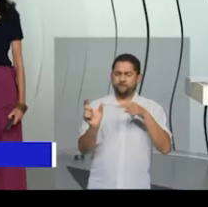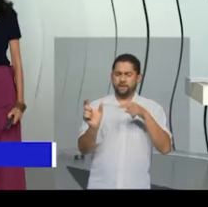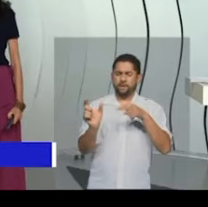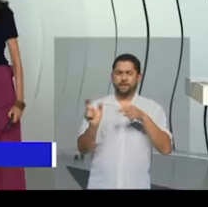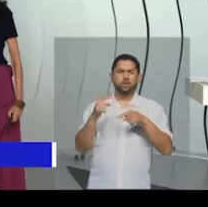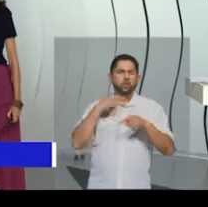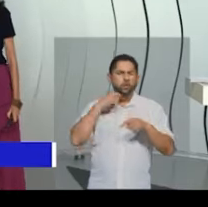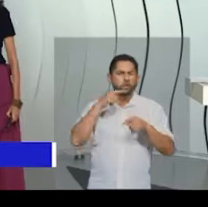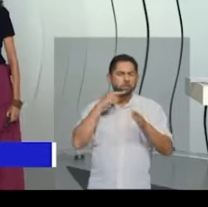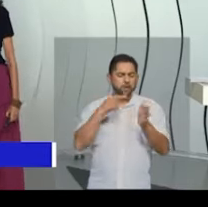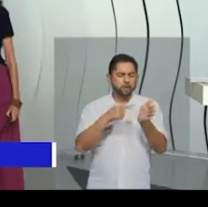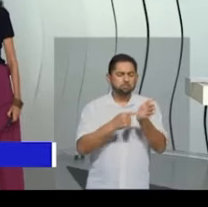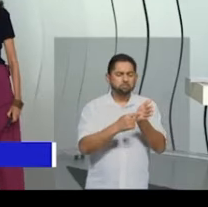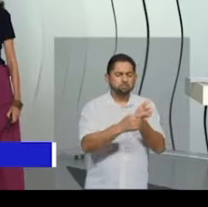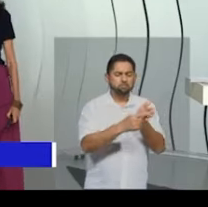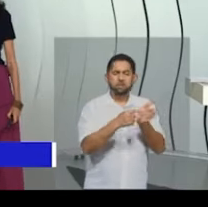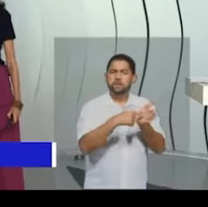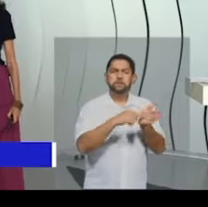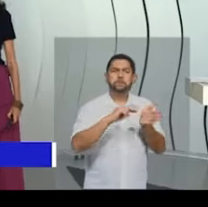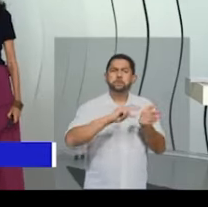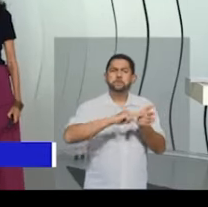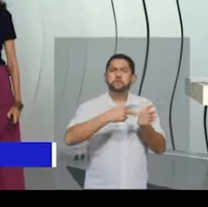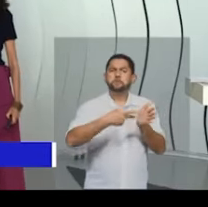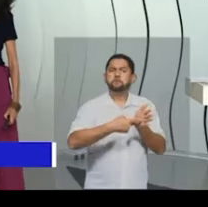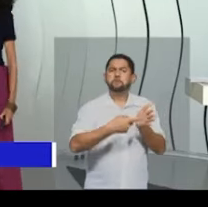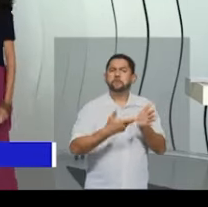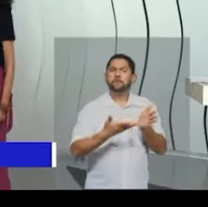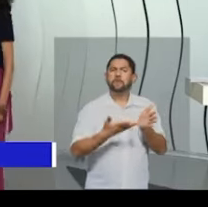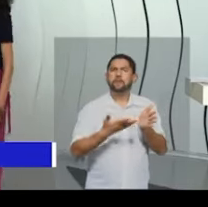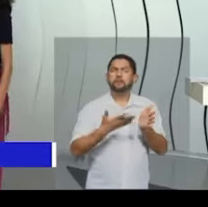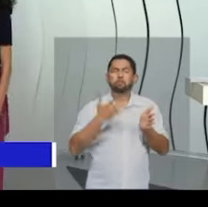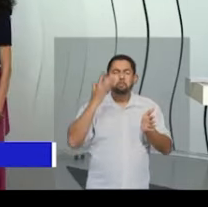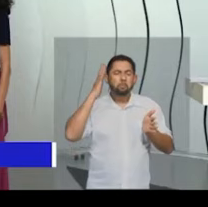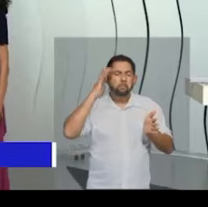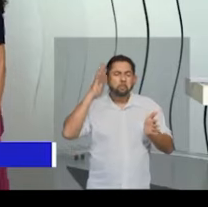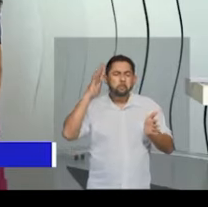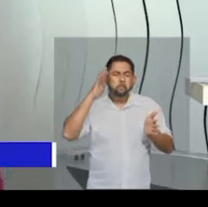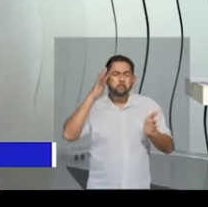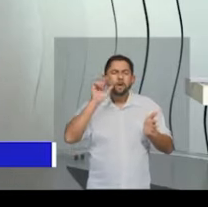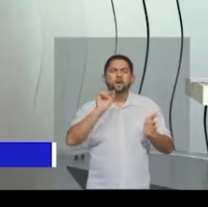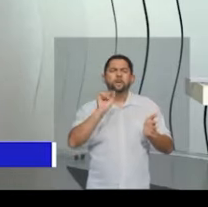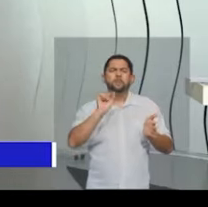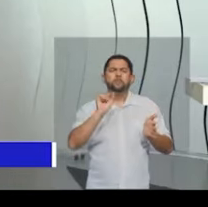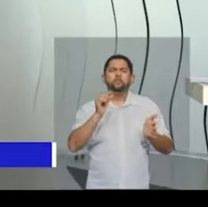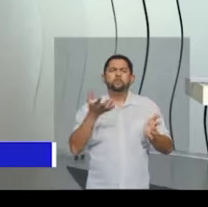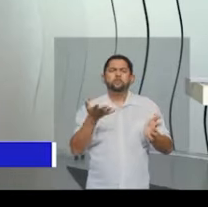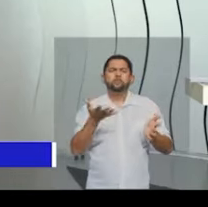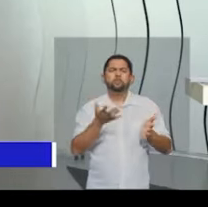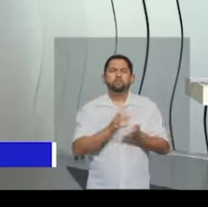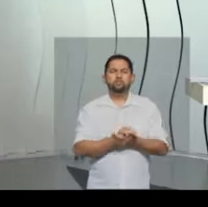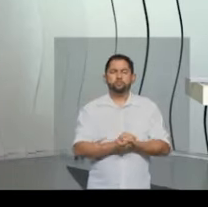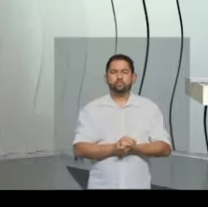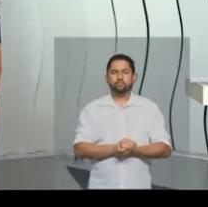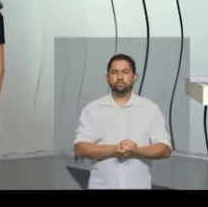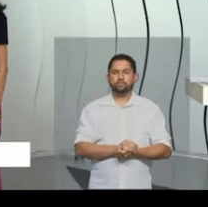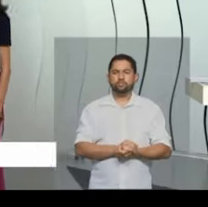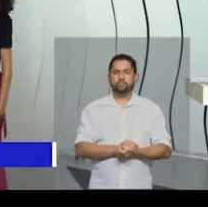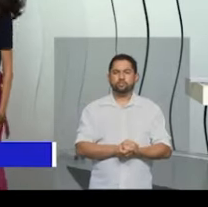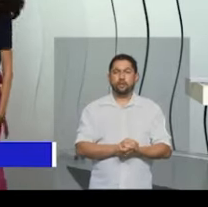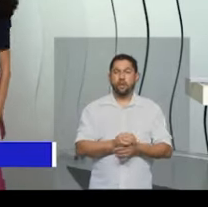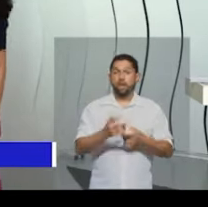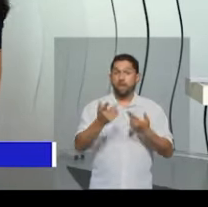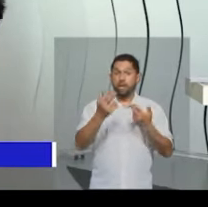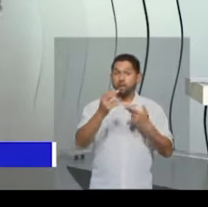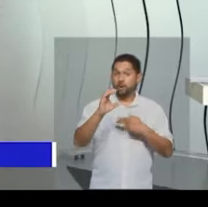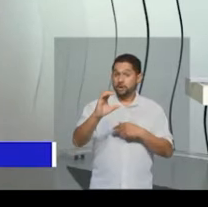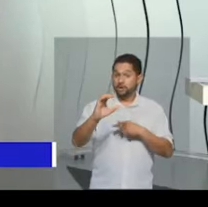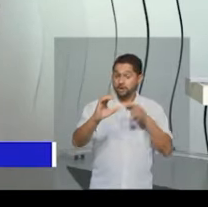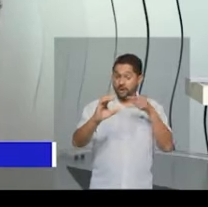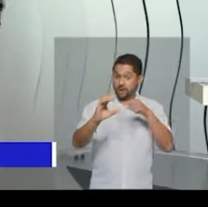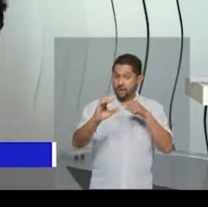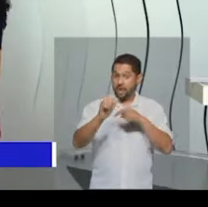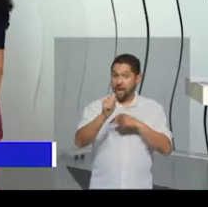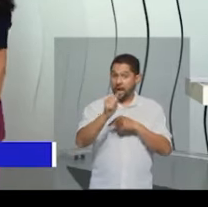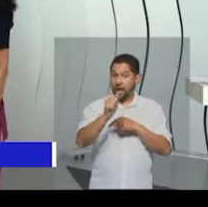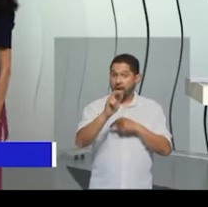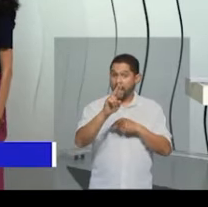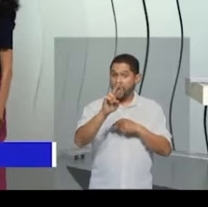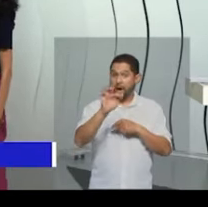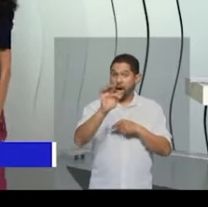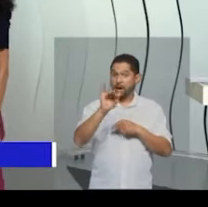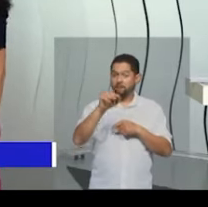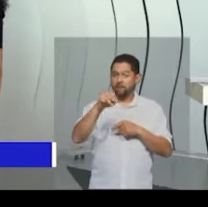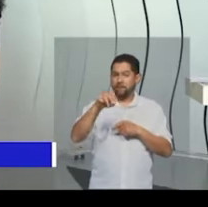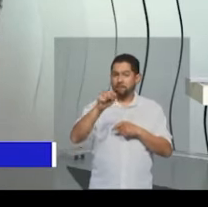se perguntar o que quer dizer asserção. Asserção é afirmação. Então, a letra A, asserção da cultura